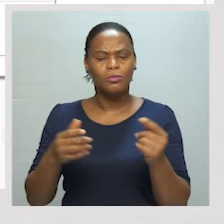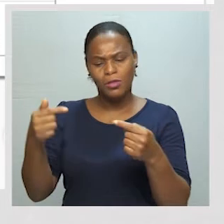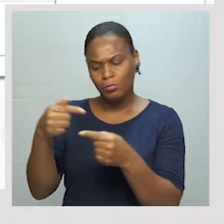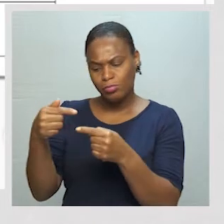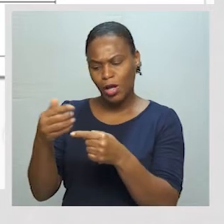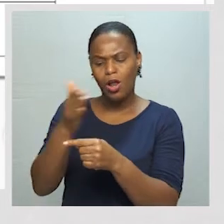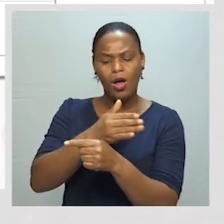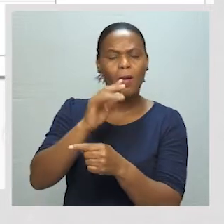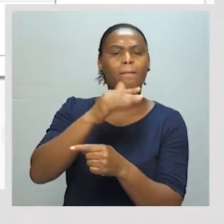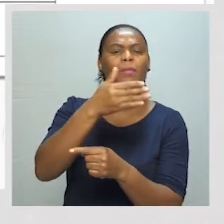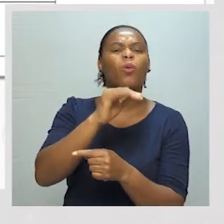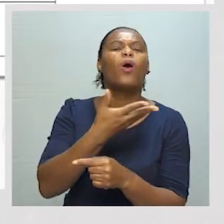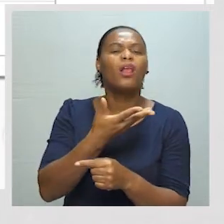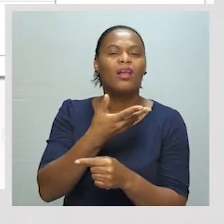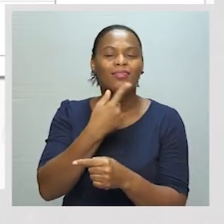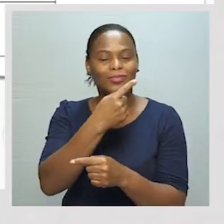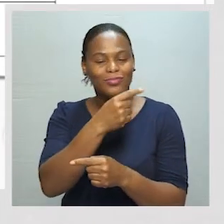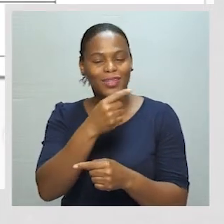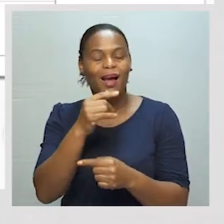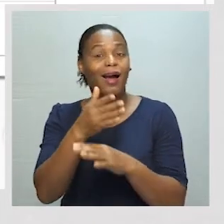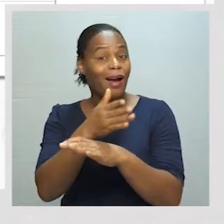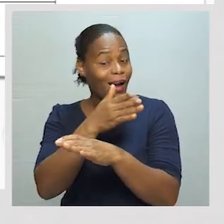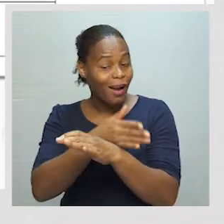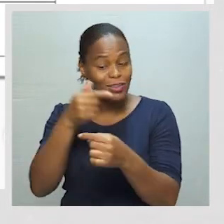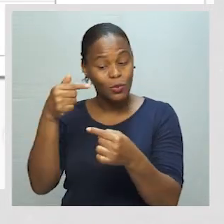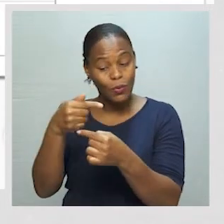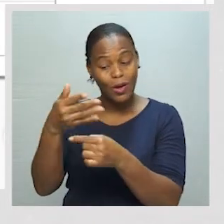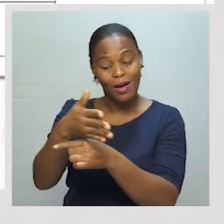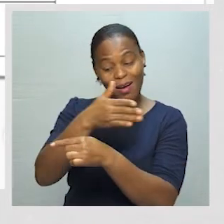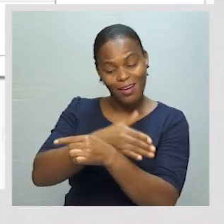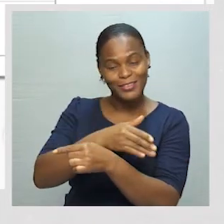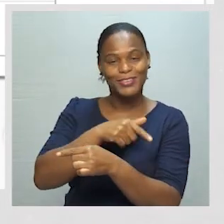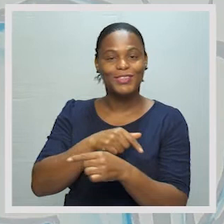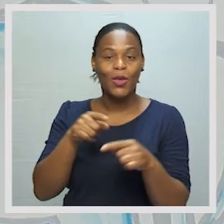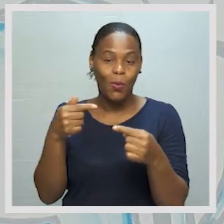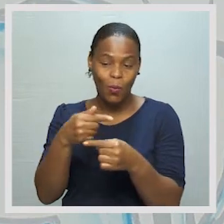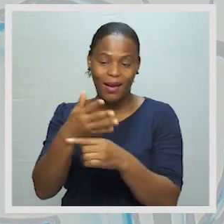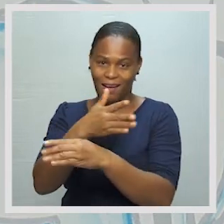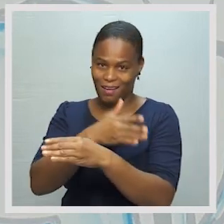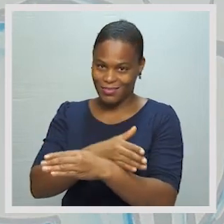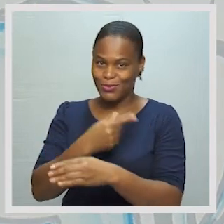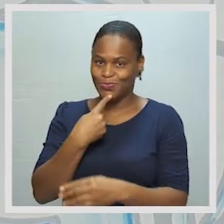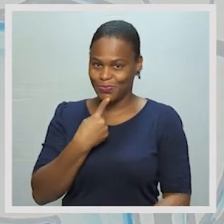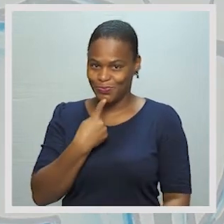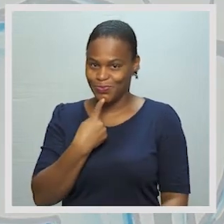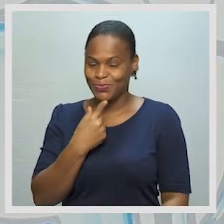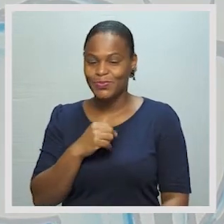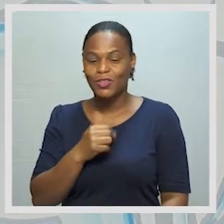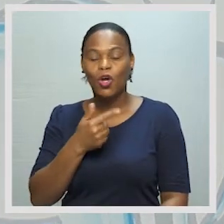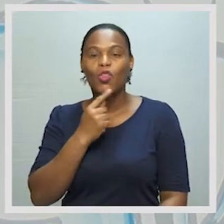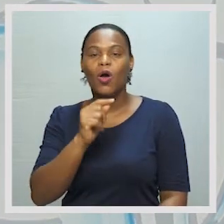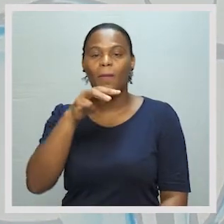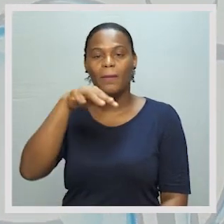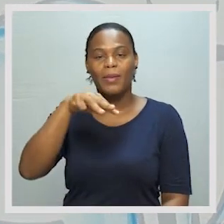equação? É claro que é o que está antes do sinal igual. Muito bem. Então, o que é que está antes do